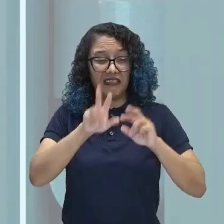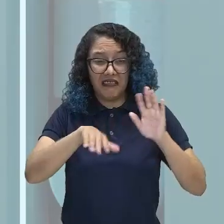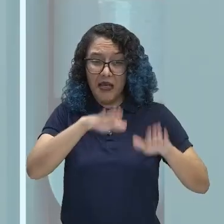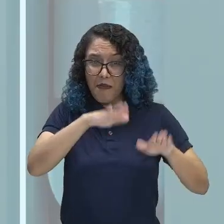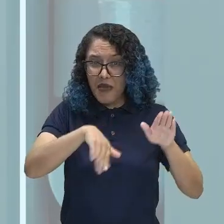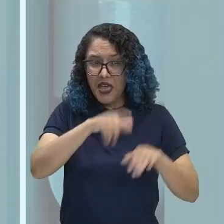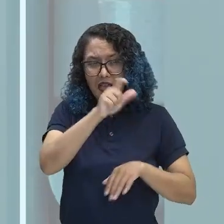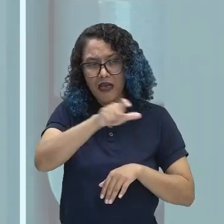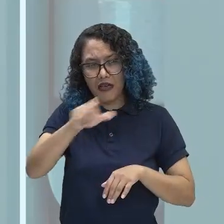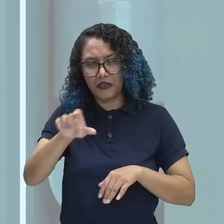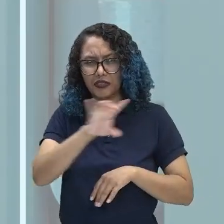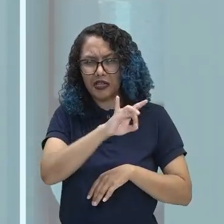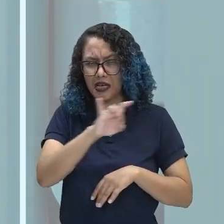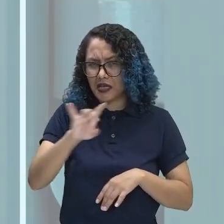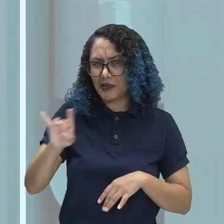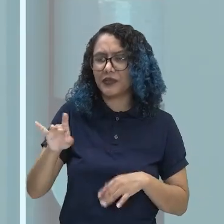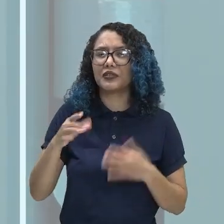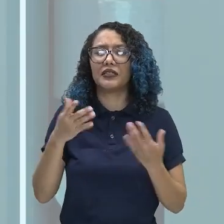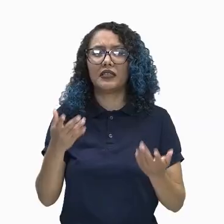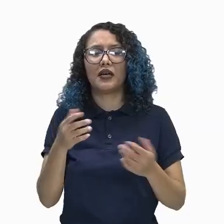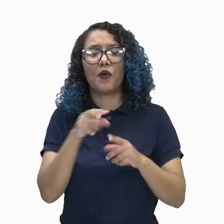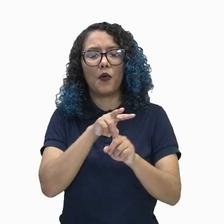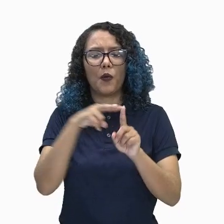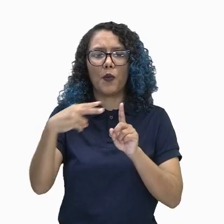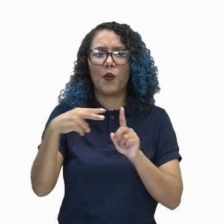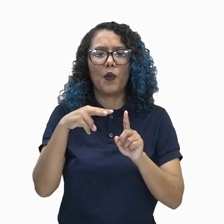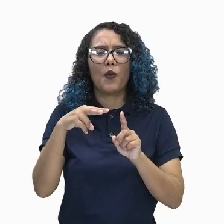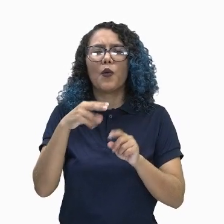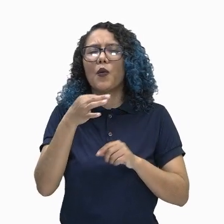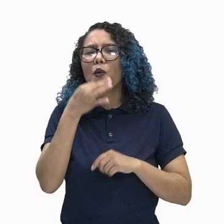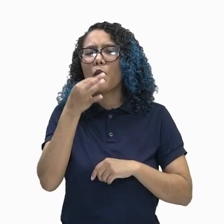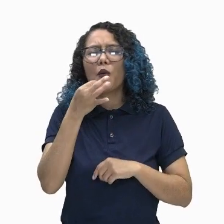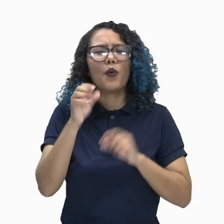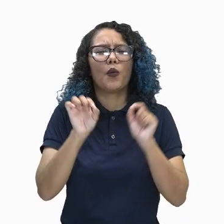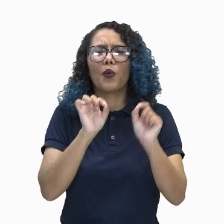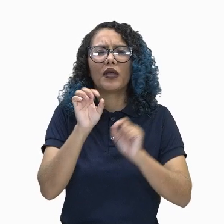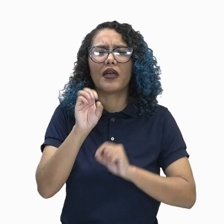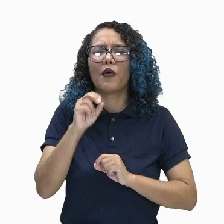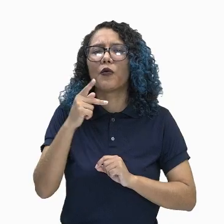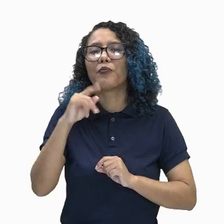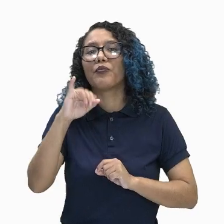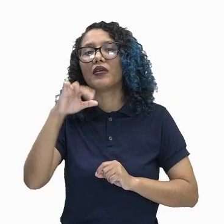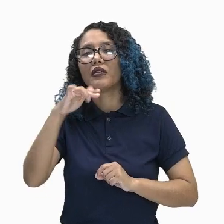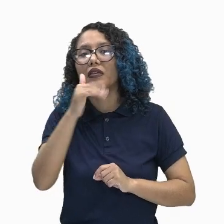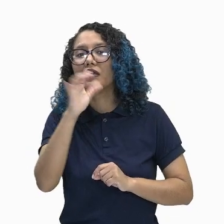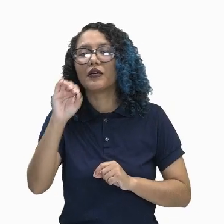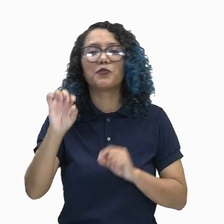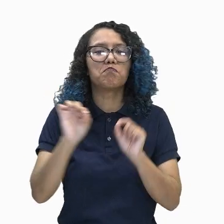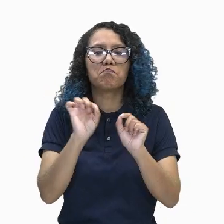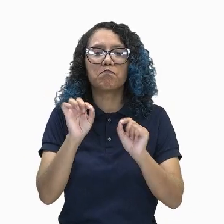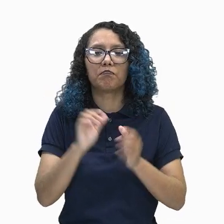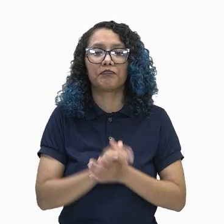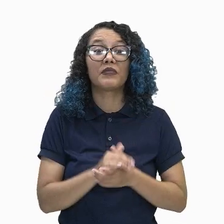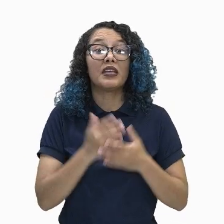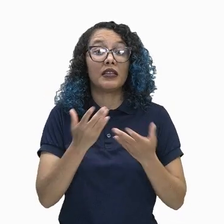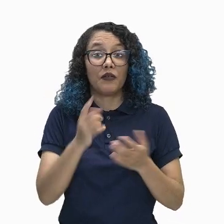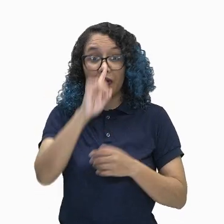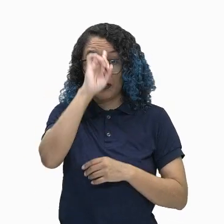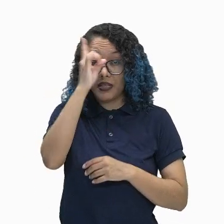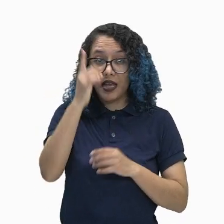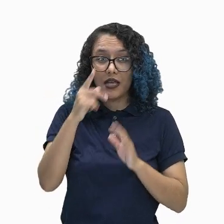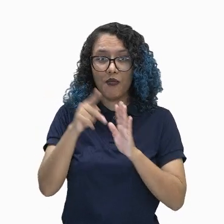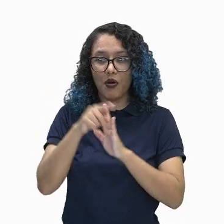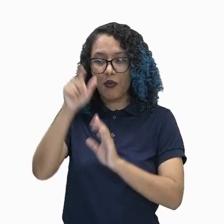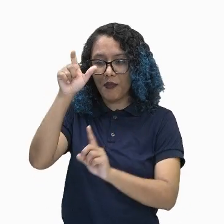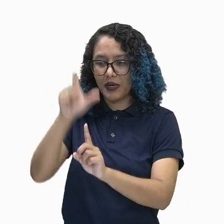pessoa. Então, percebam que a opinião, o que é uma opinião? Colocando aí para vocês o nosso texto. É a ideia de alguém sobre um assunto.